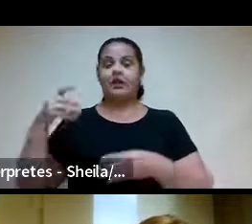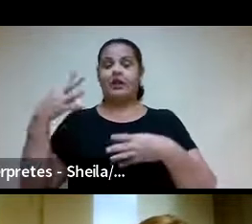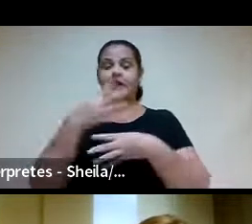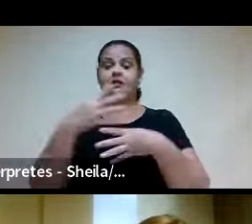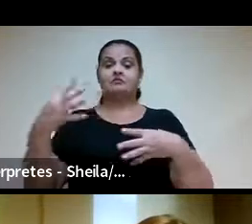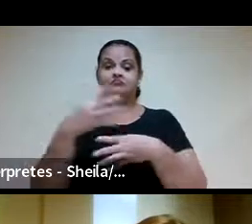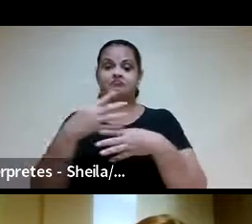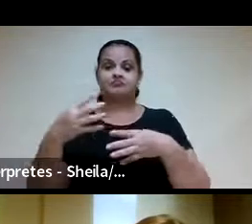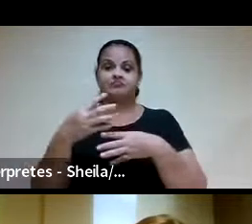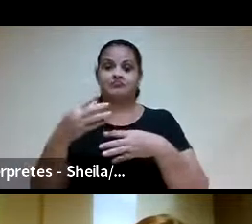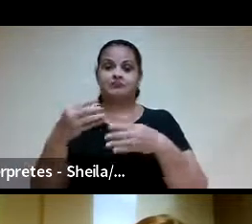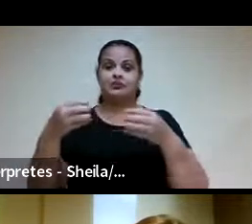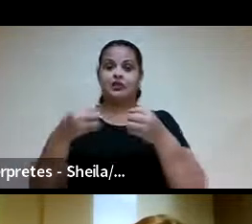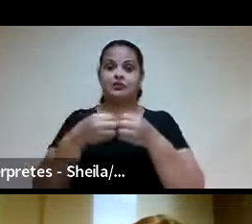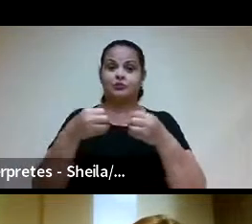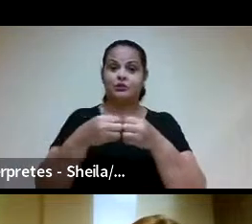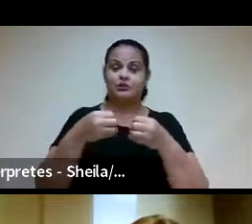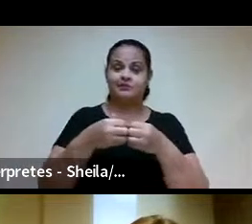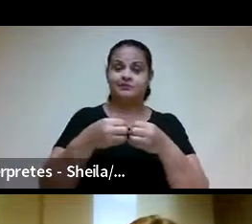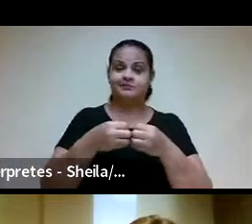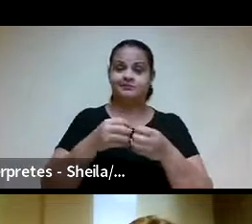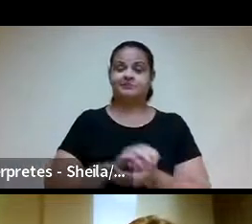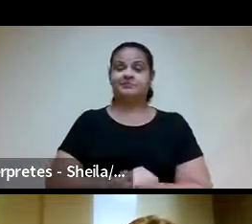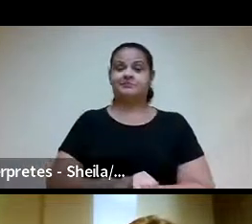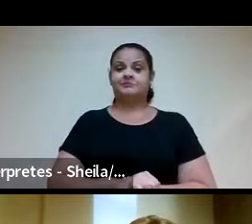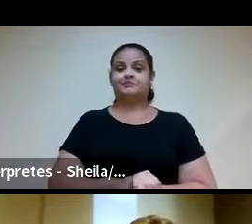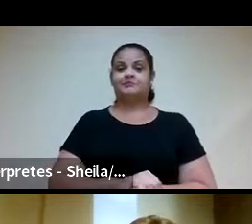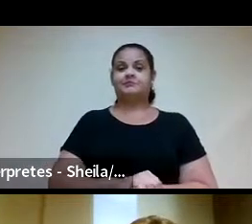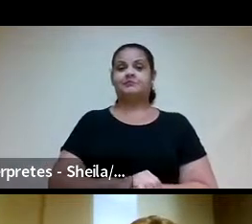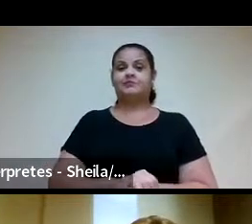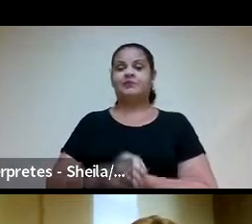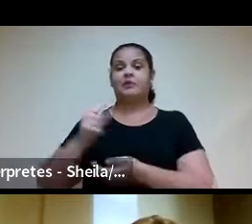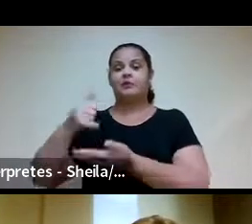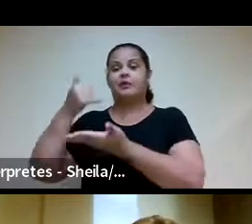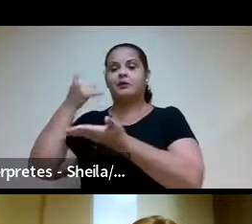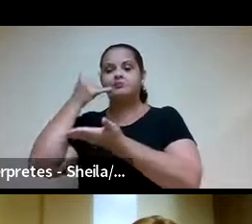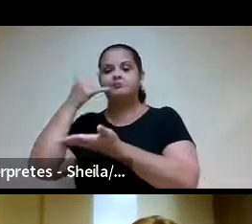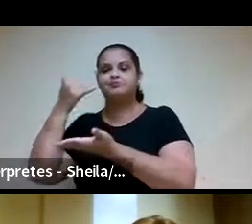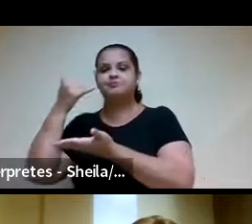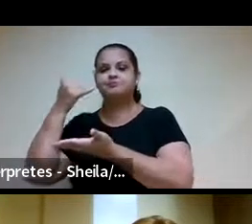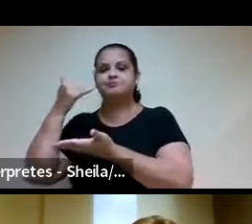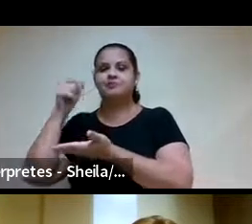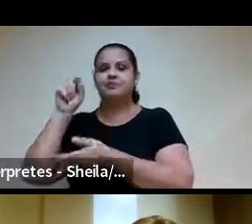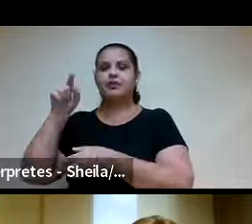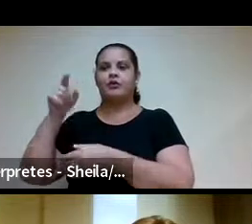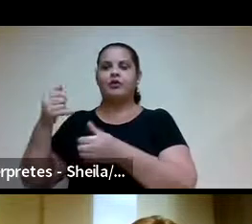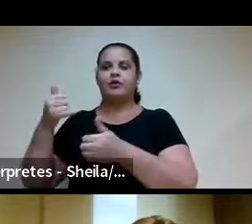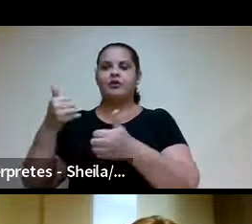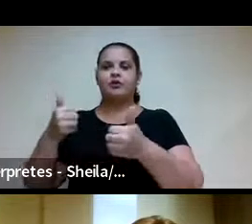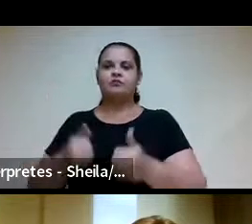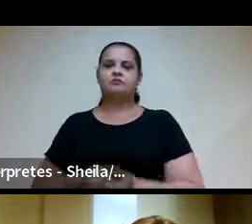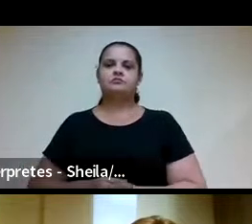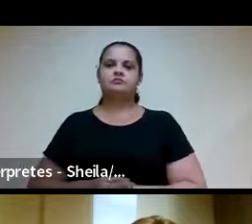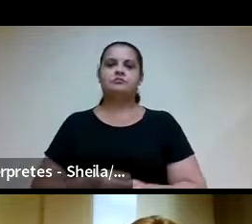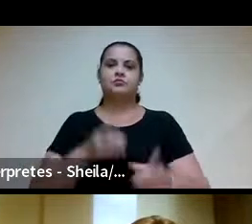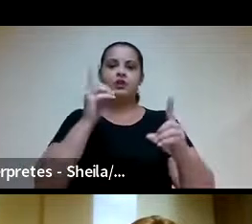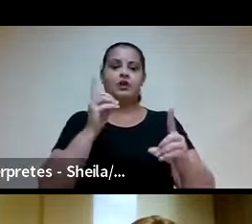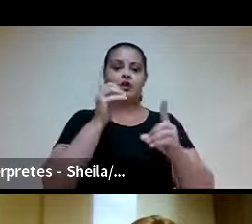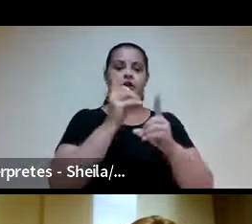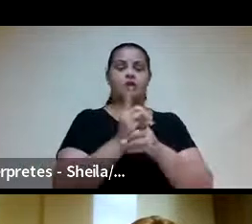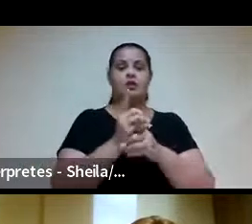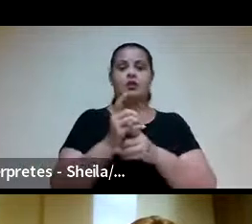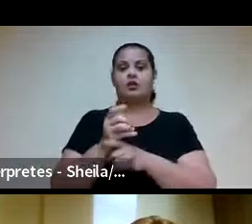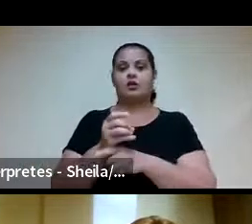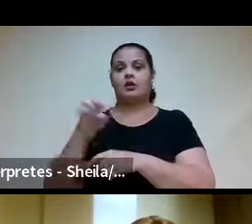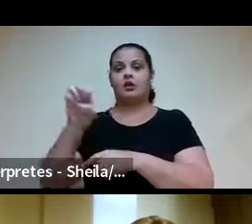uma parente próxima desse vereador, e ele ligou para essa pessoa, disse, olha, se você encontrar, eu acho que é Edna o nome dela aí, dê